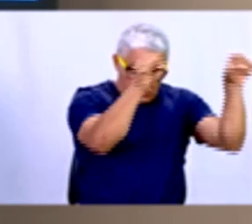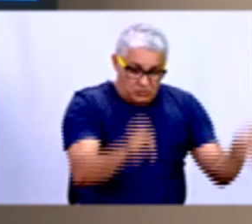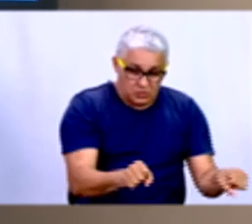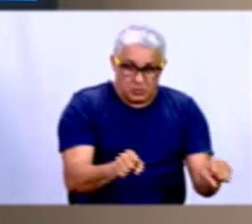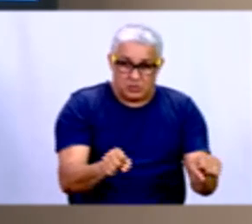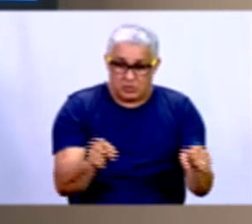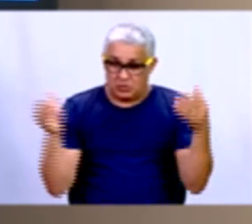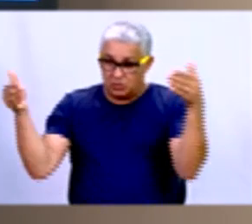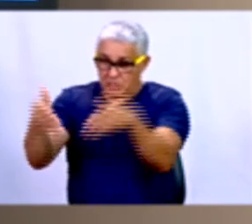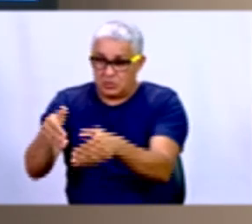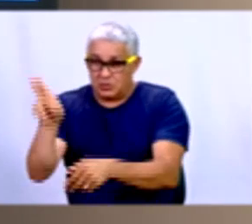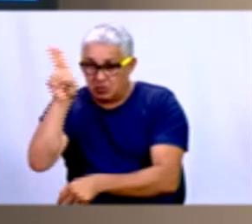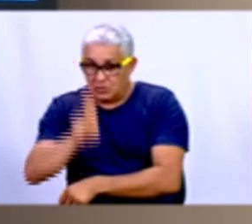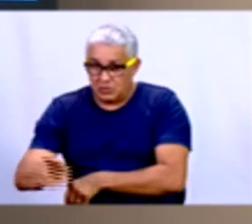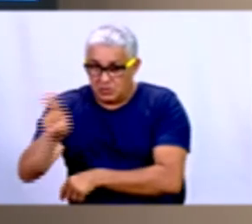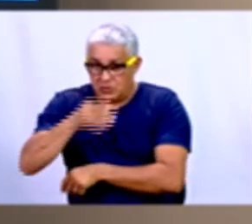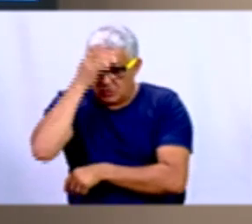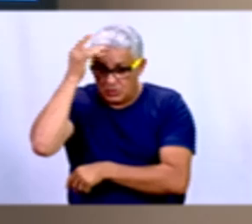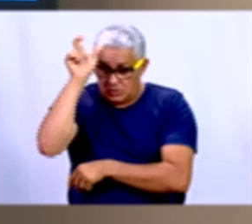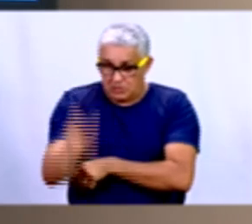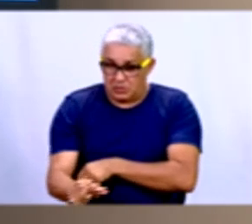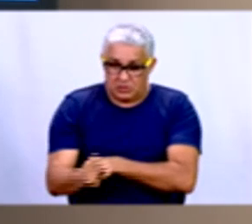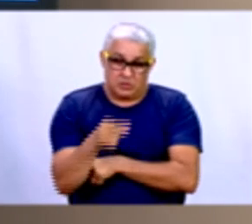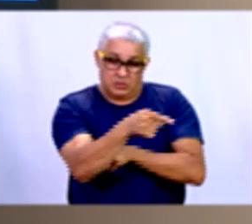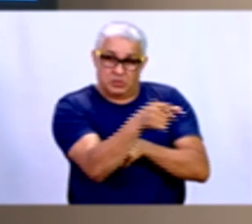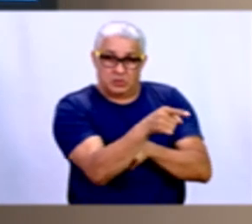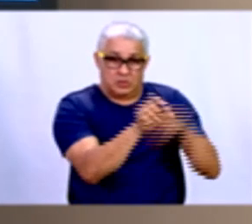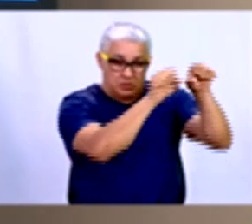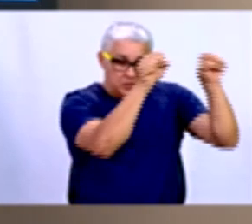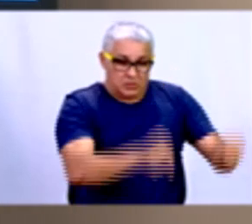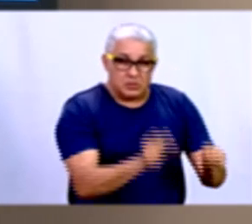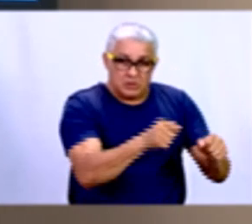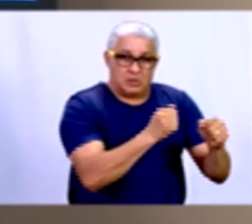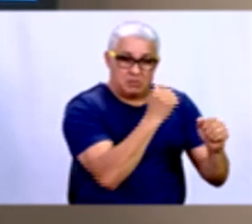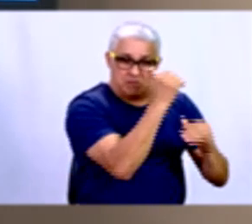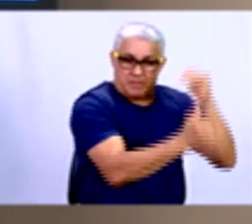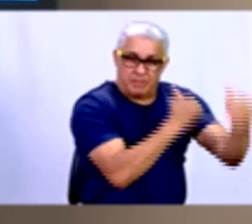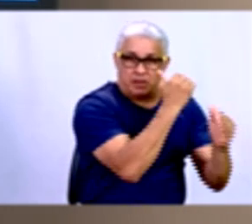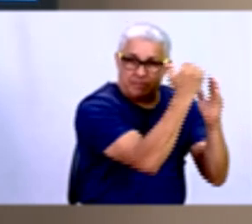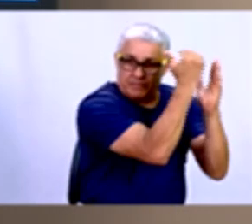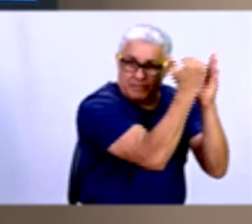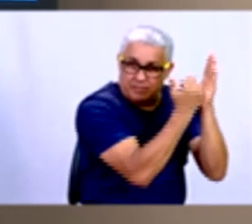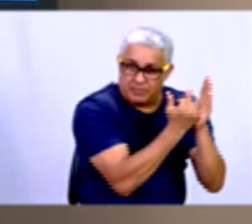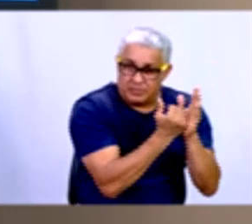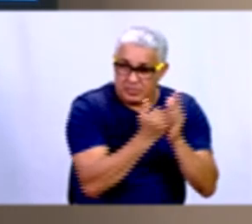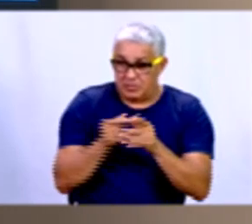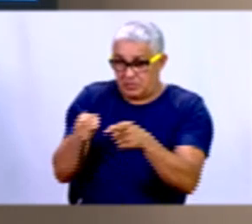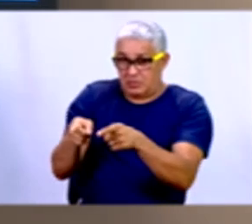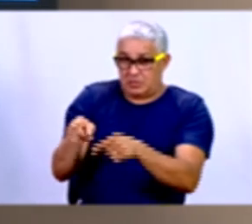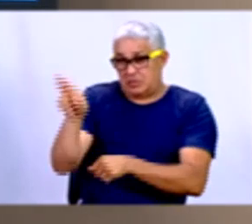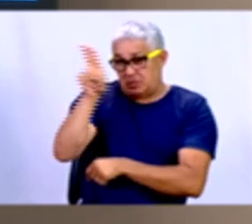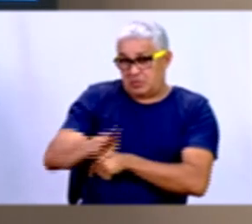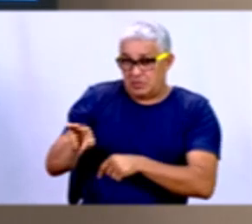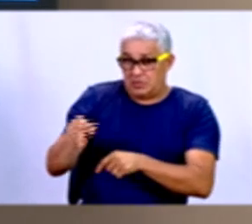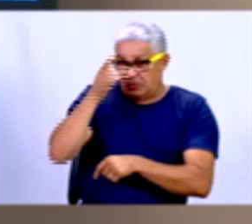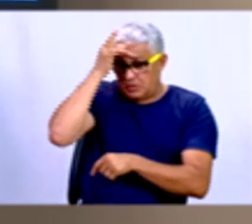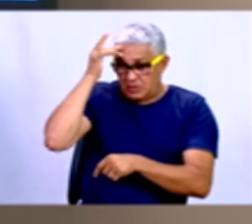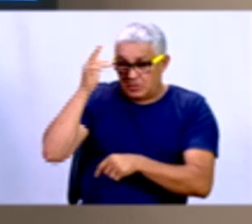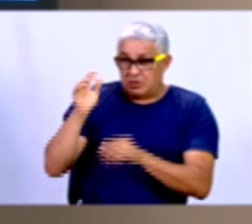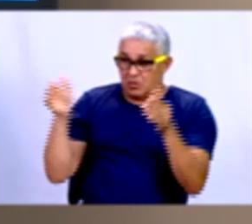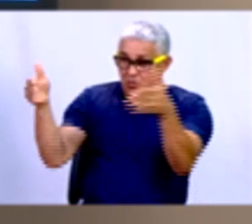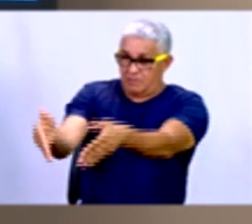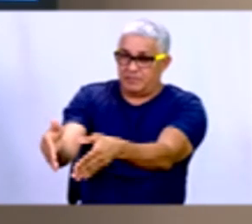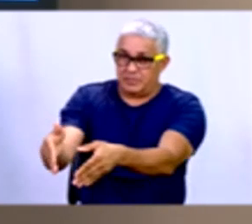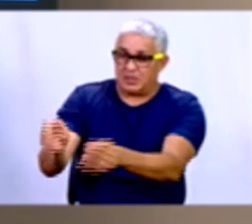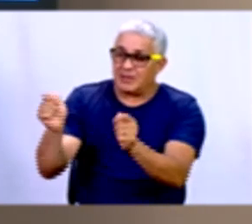visão tradicional que se dá para desenvolver o sistema. Já o foco no usuário, eu destaco as necessidades dele, como a gente pode